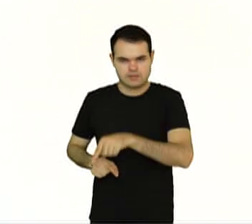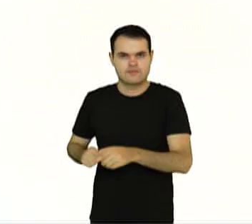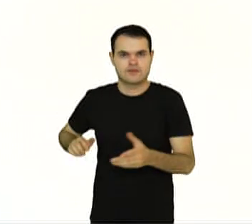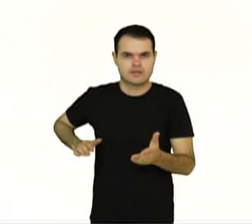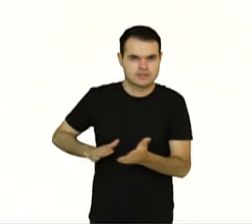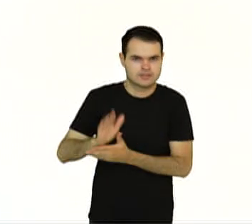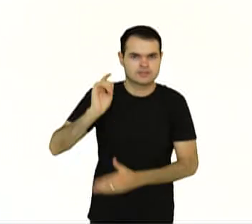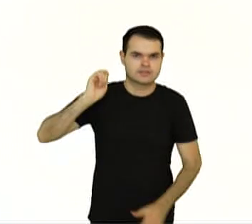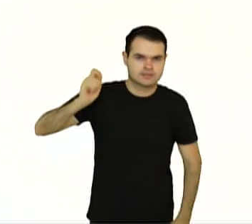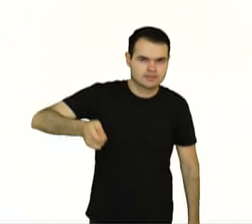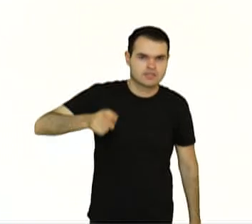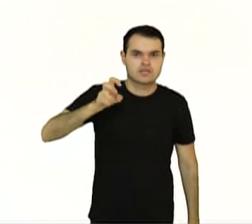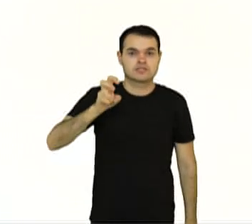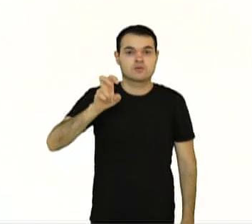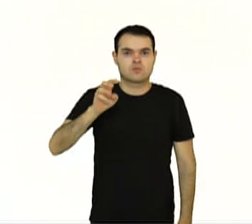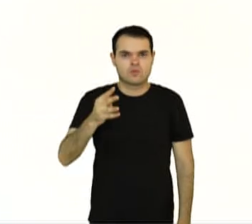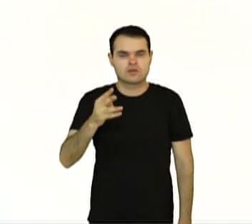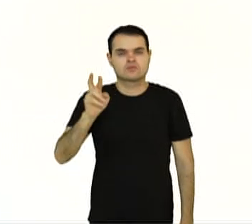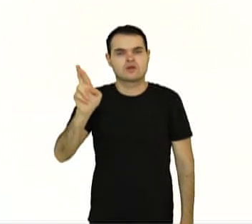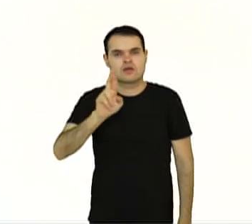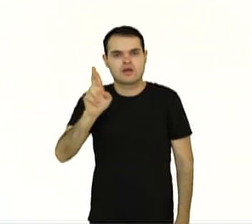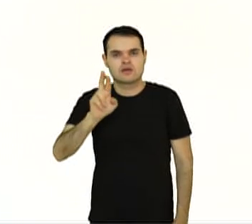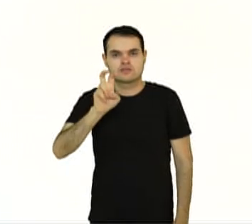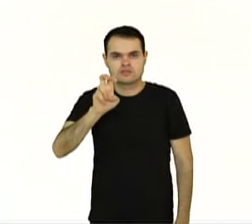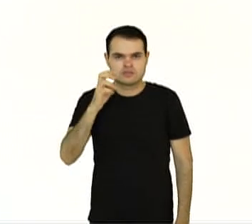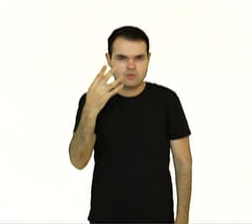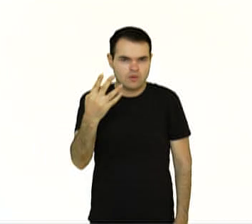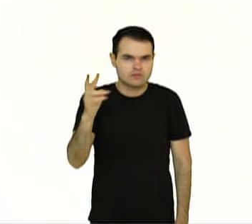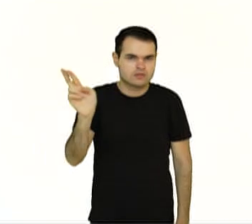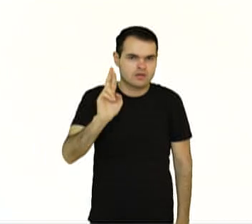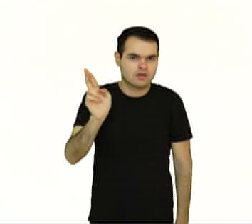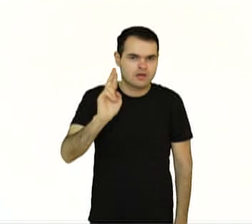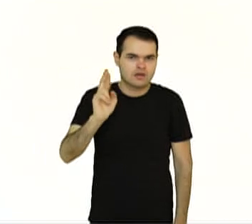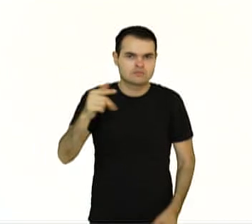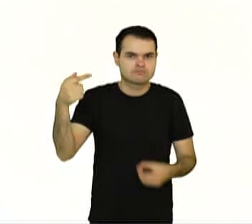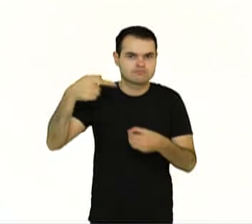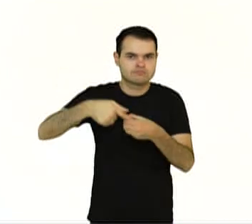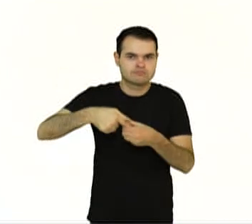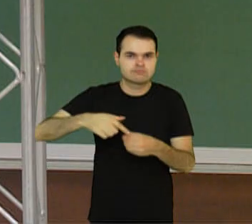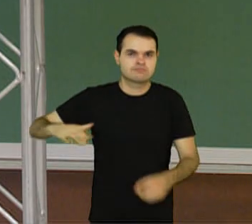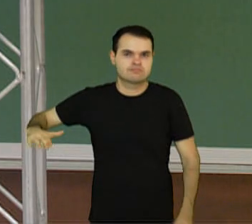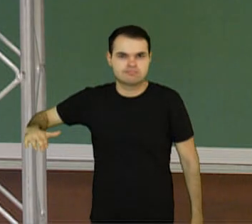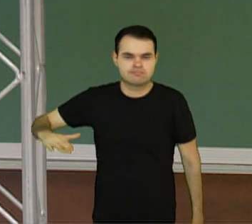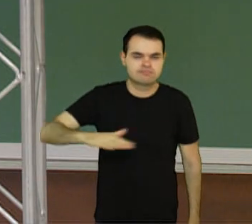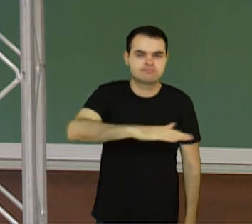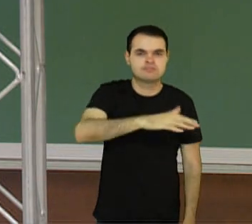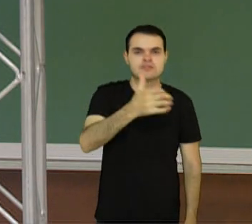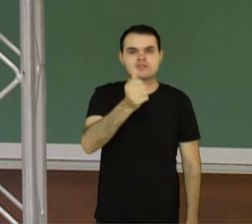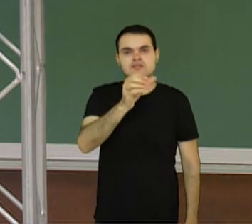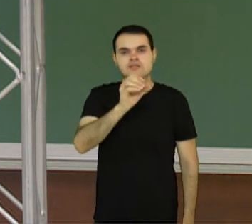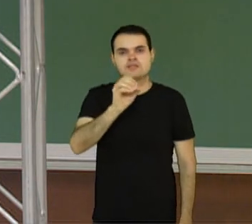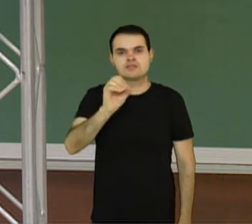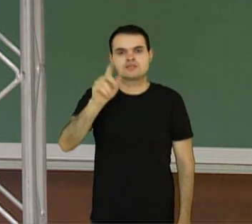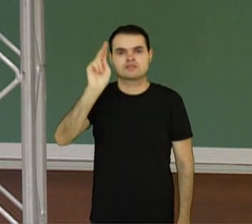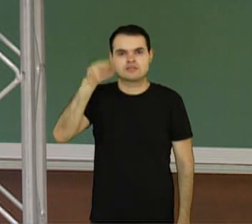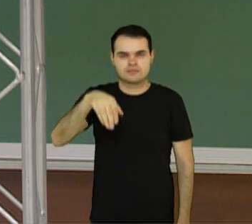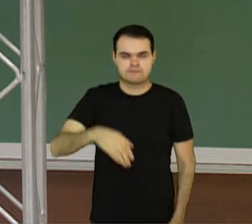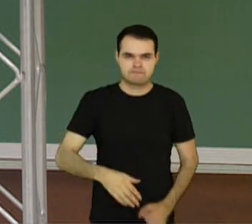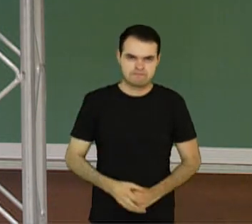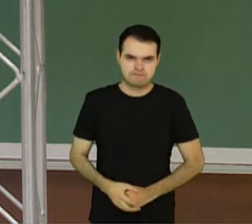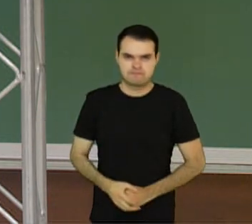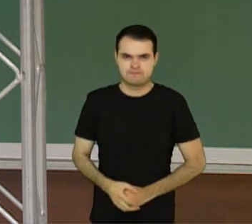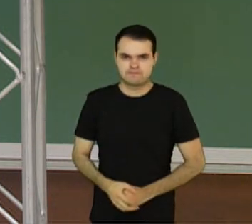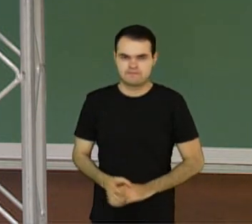R$ 54 de combustível para percorrer 600 quilômetros,